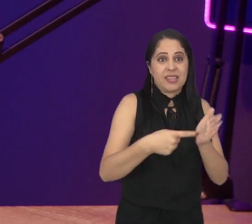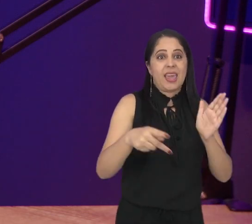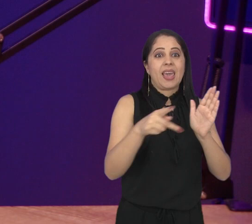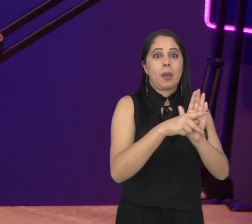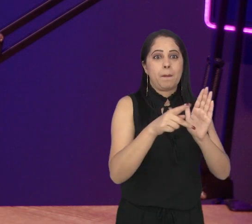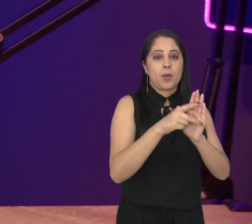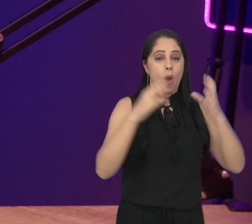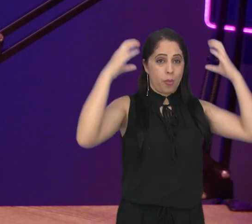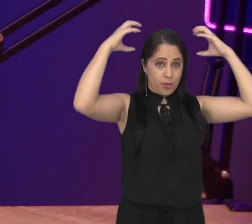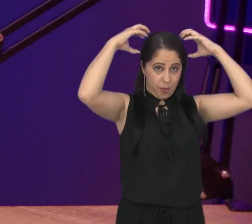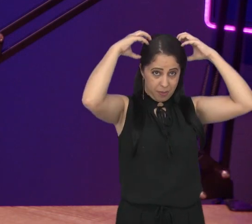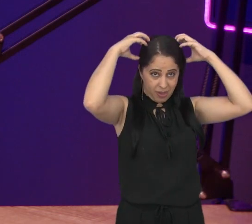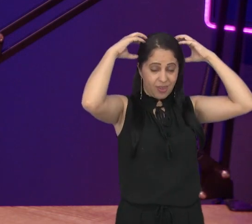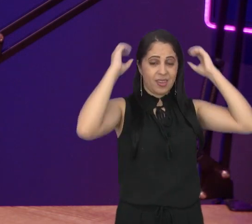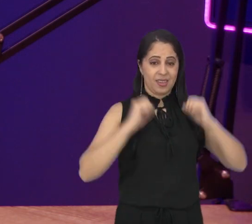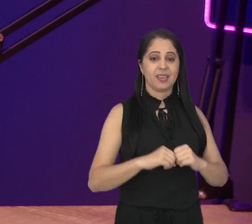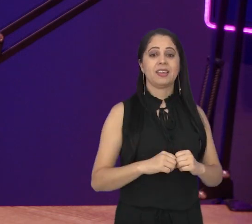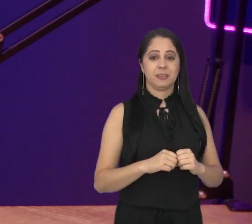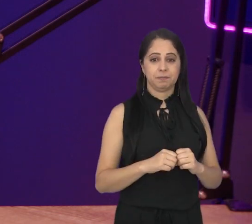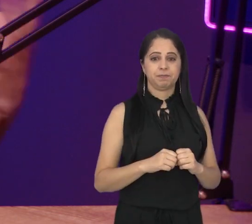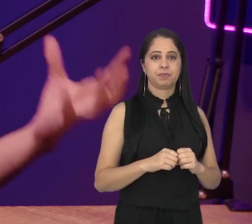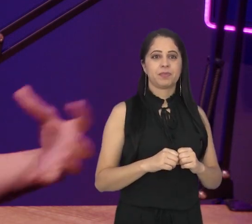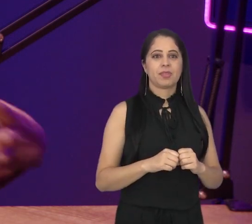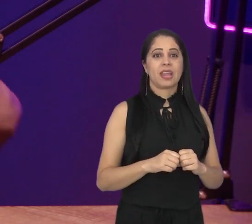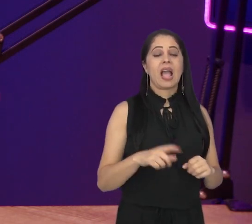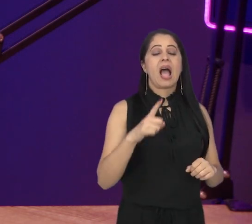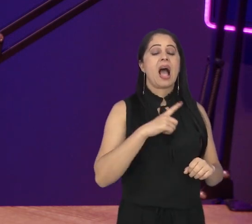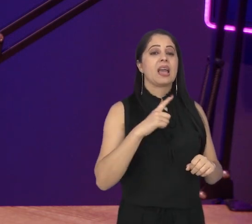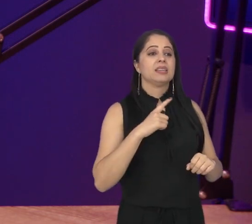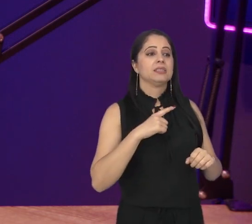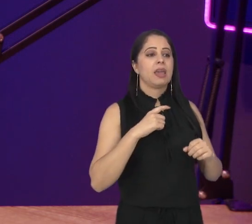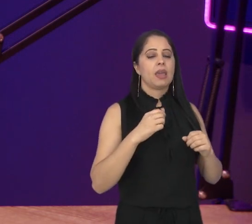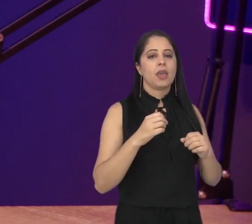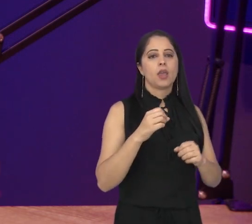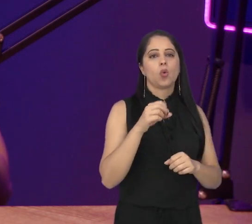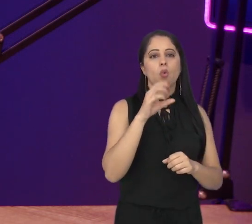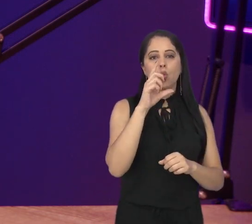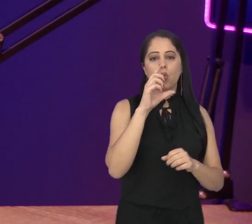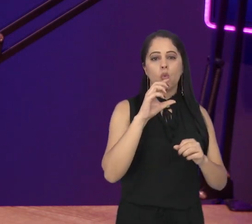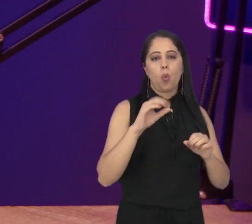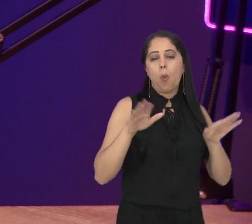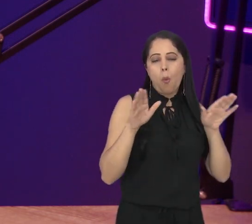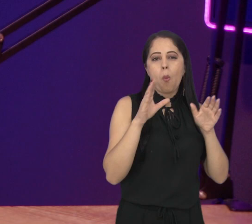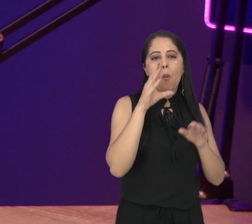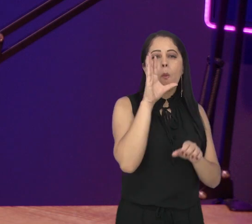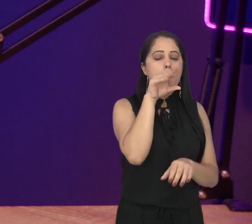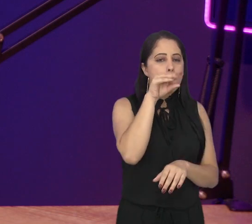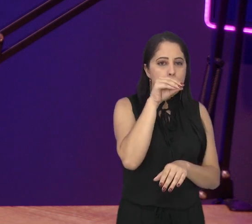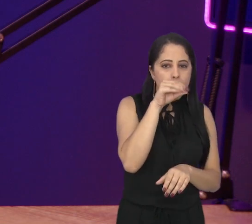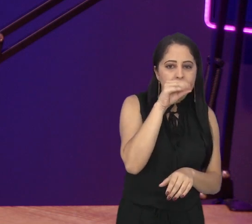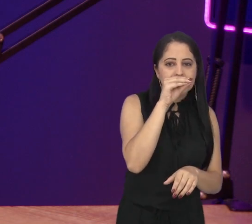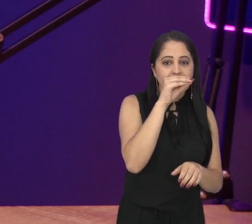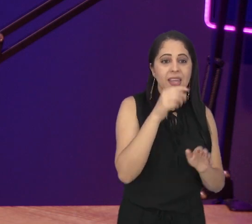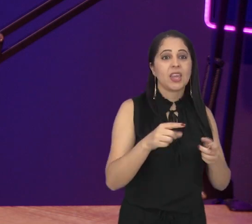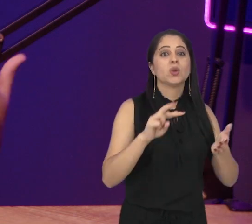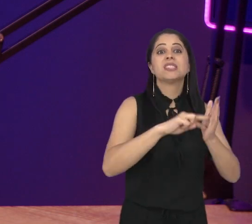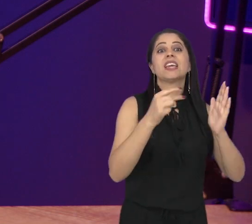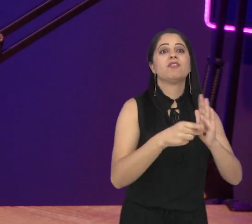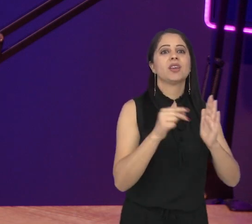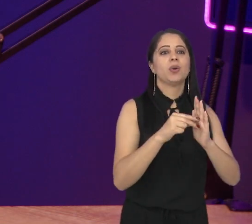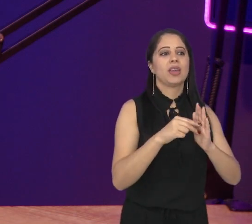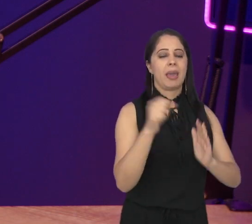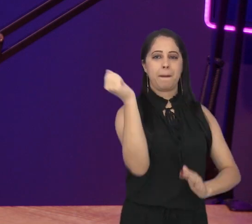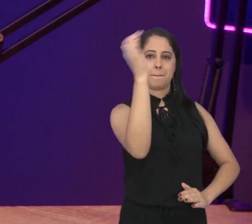personagem da Disney, e que tinha lá uma animação em que ele contracenava com outros personagens da Disney para mostrar que, nossa, olha,